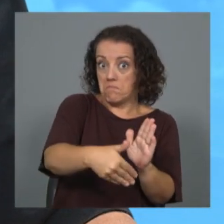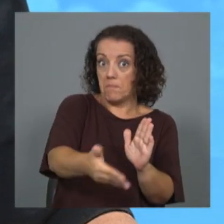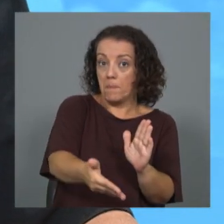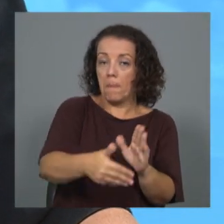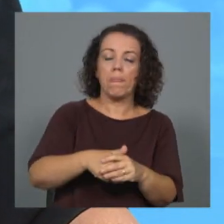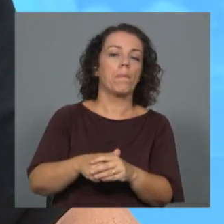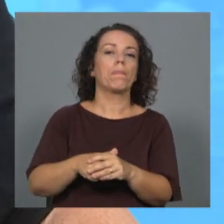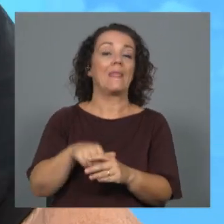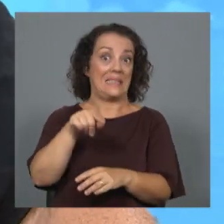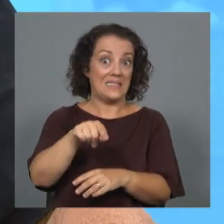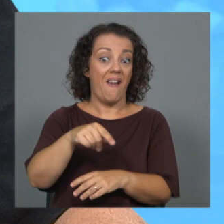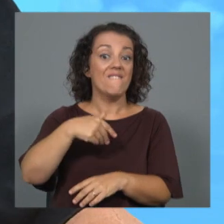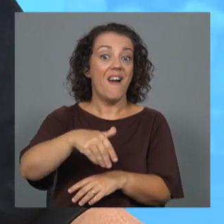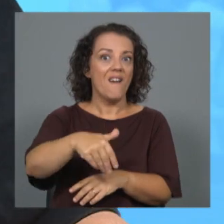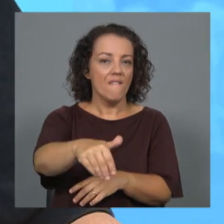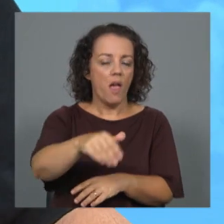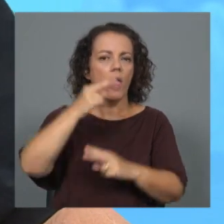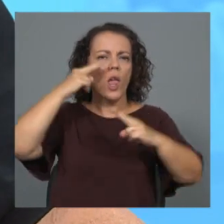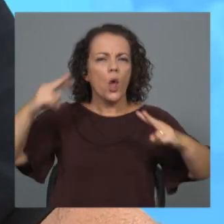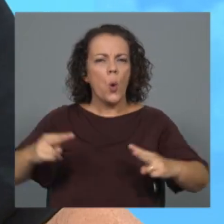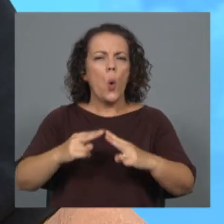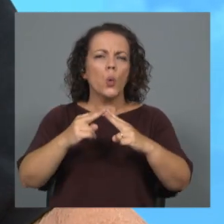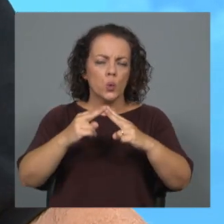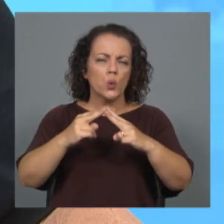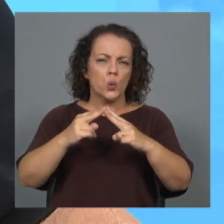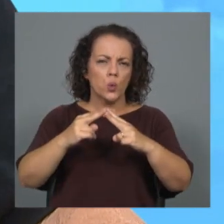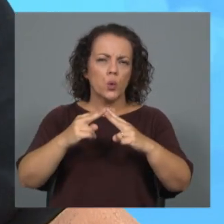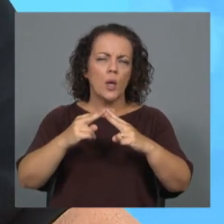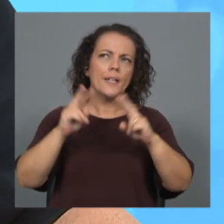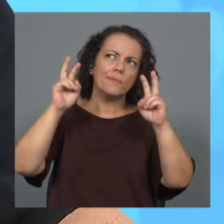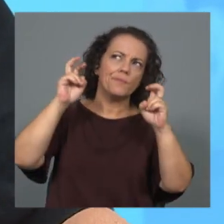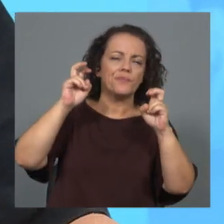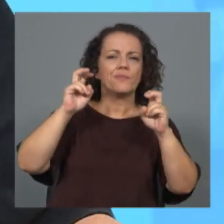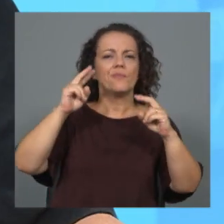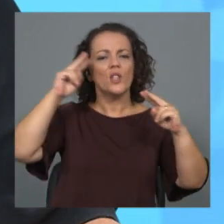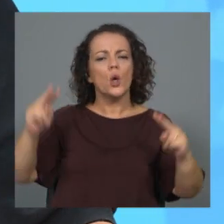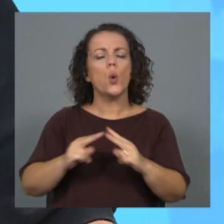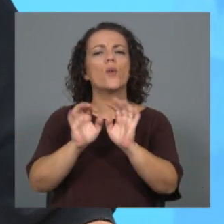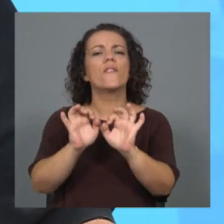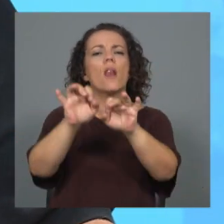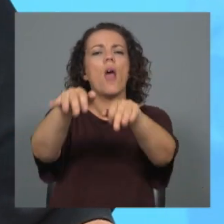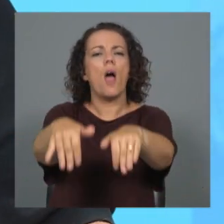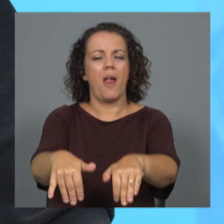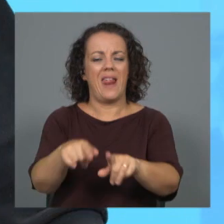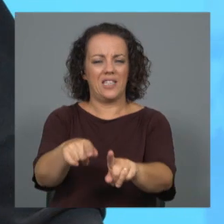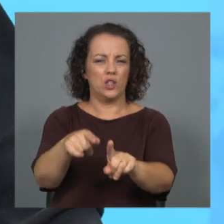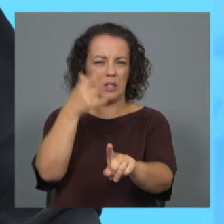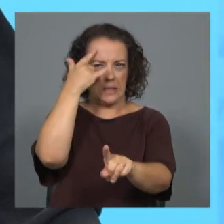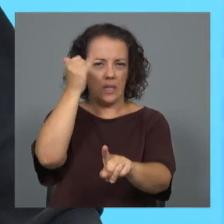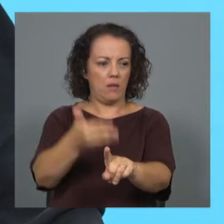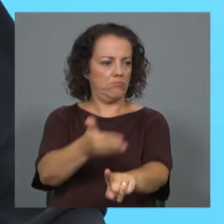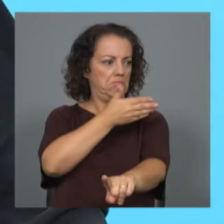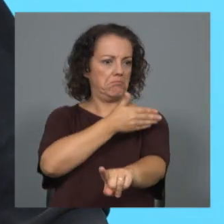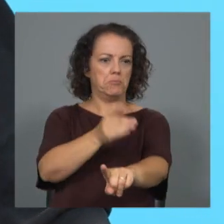haver o tal encontro, mais ou menos, final de desenvolvimento de uma iniciativa que já começou há 2 ou 3 anos, que o Papa